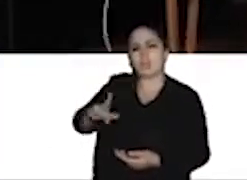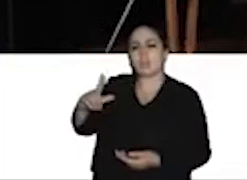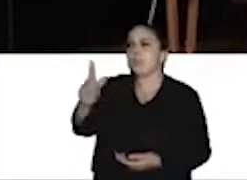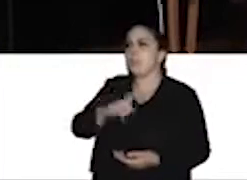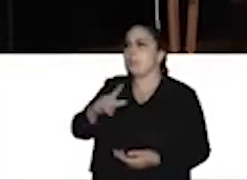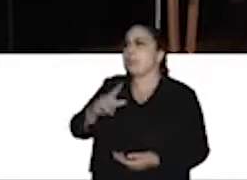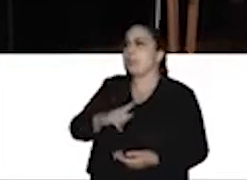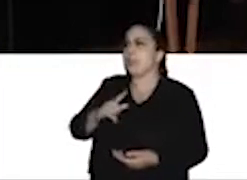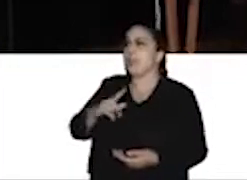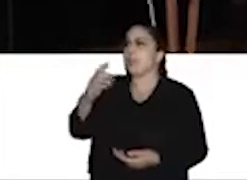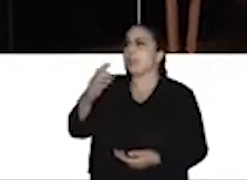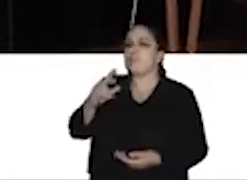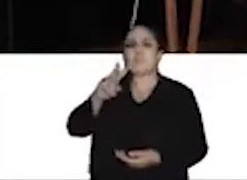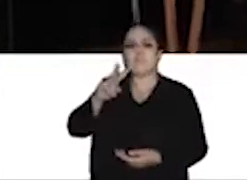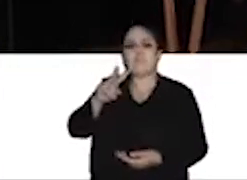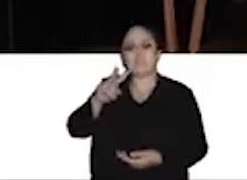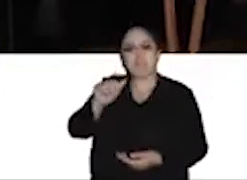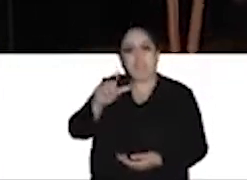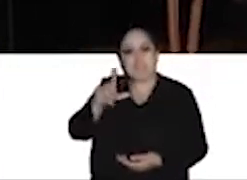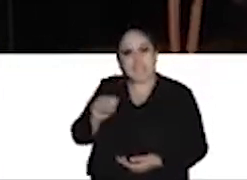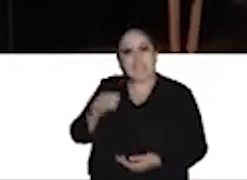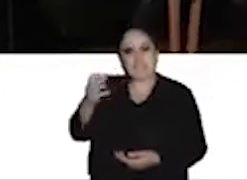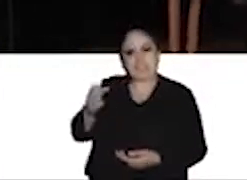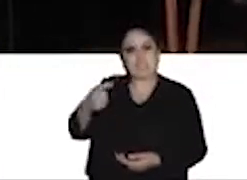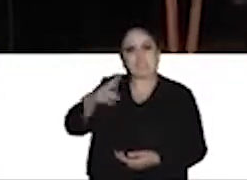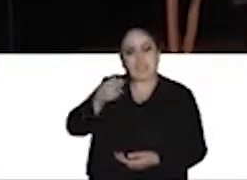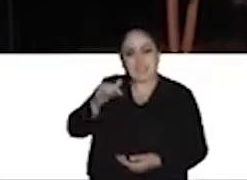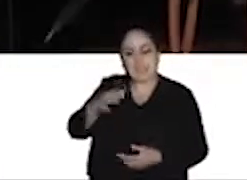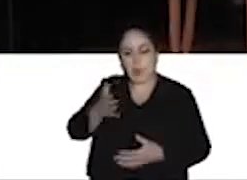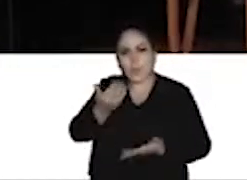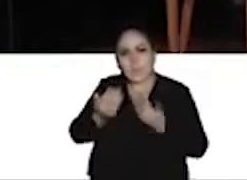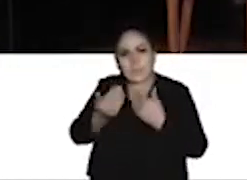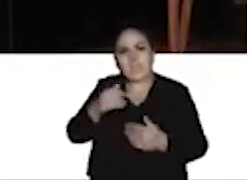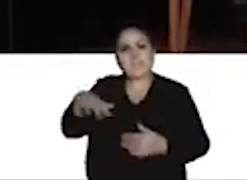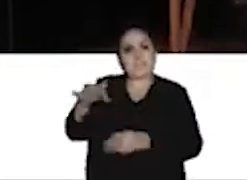teta, vale capim, férias.